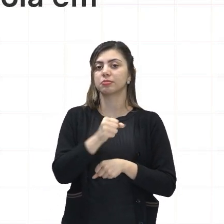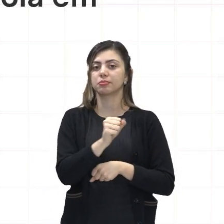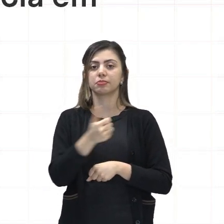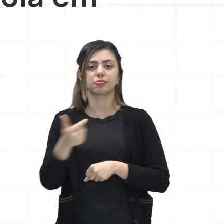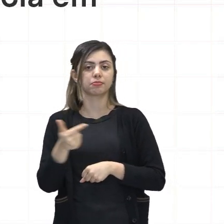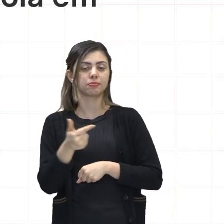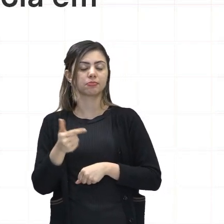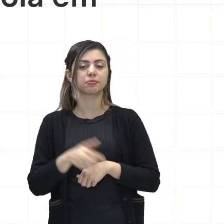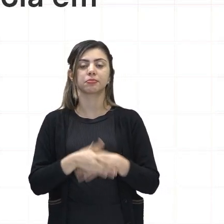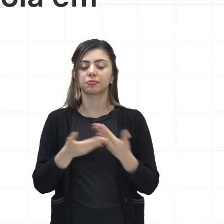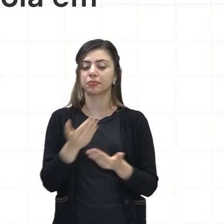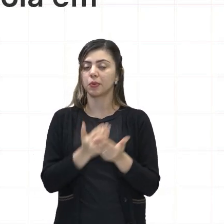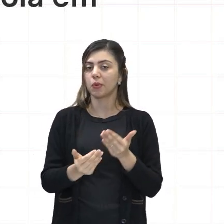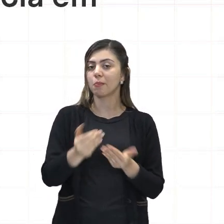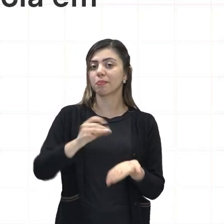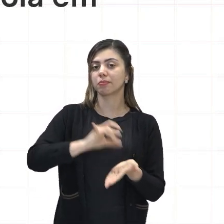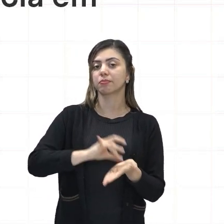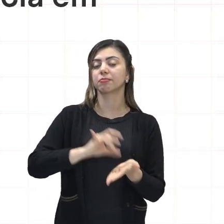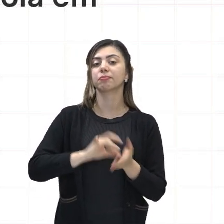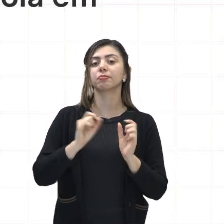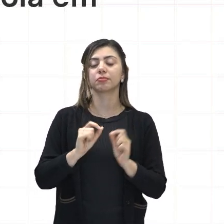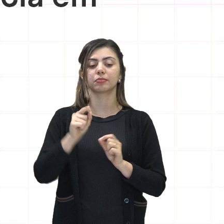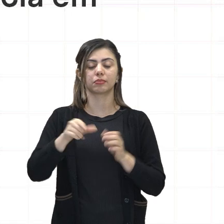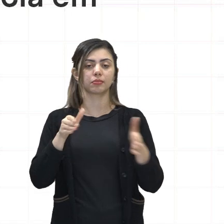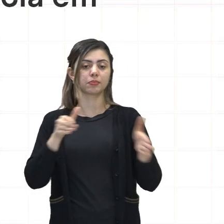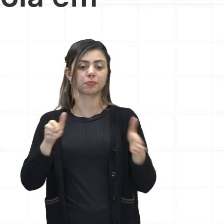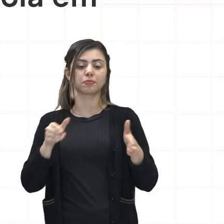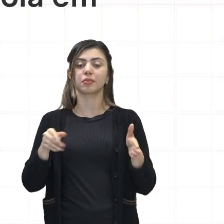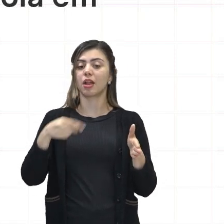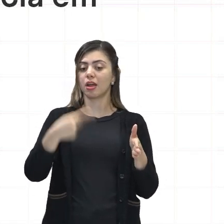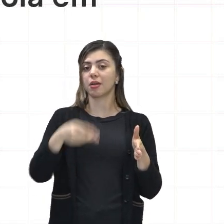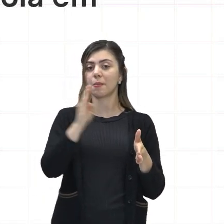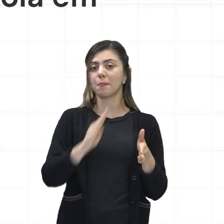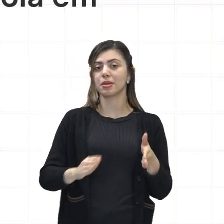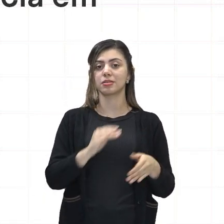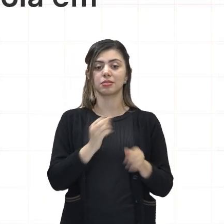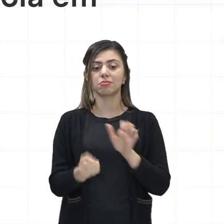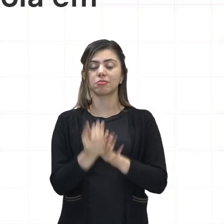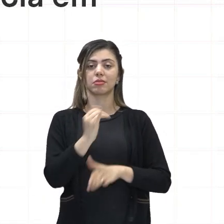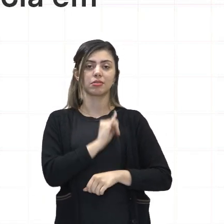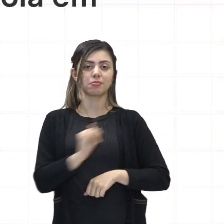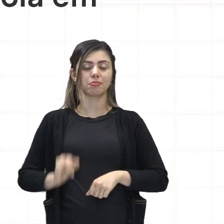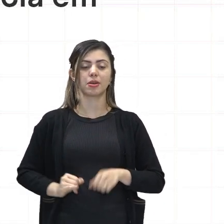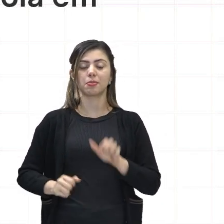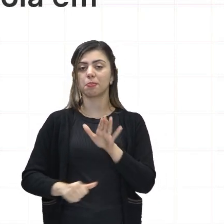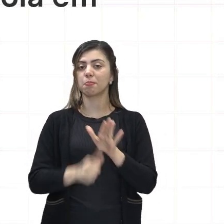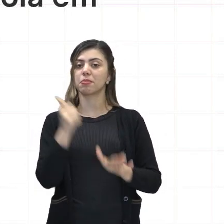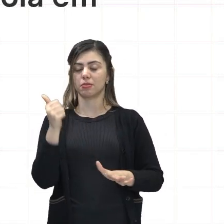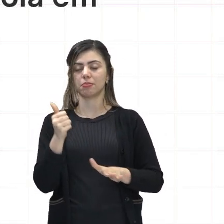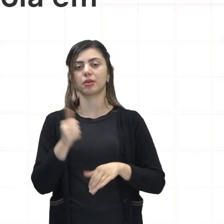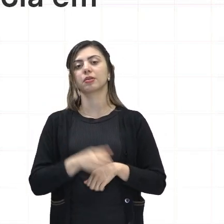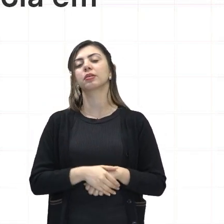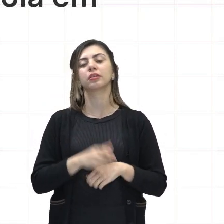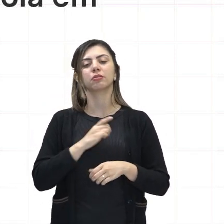1822 é quando se inicia, então, o período do Brasil Império, do primeiro reinado no Brasil, e vai